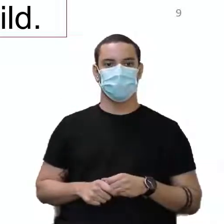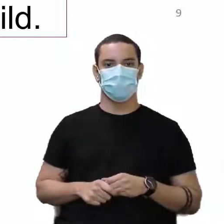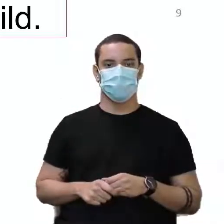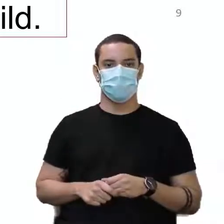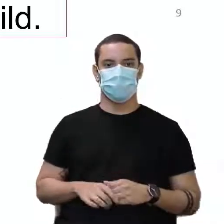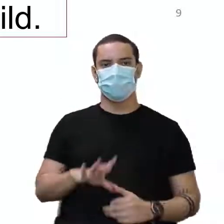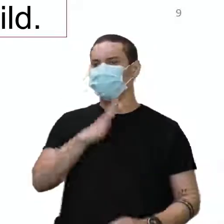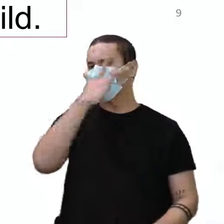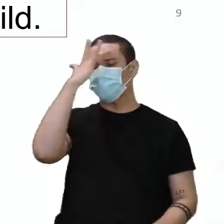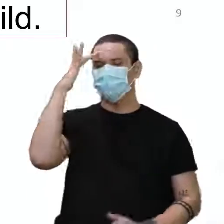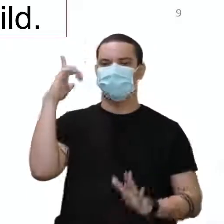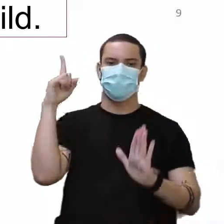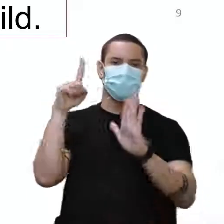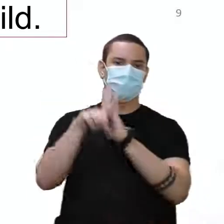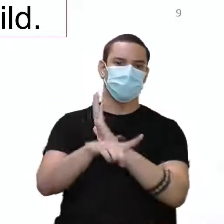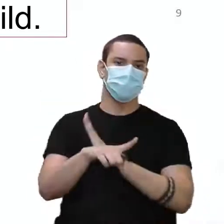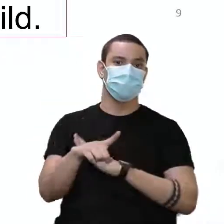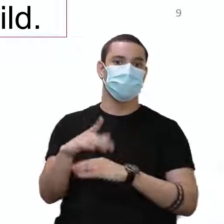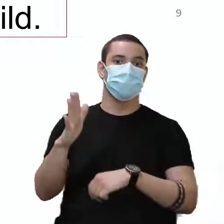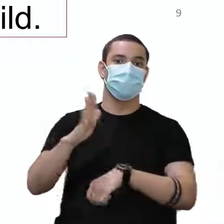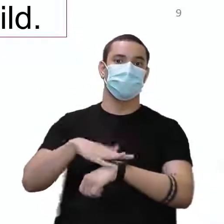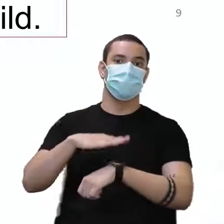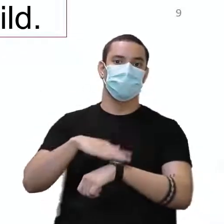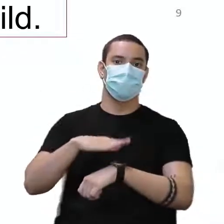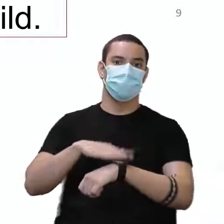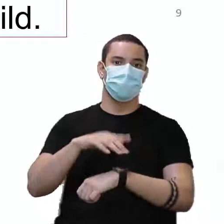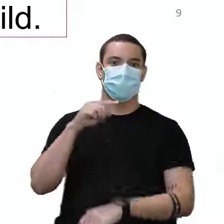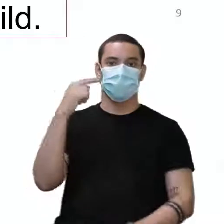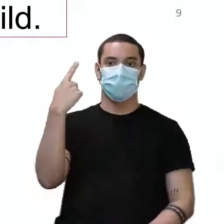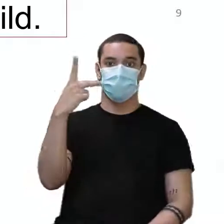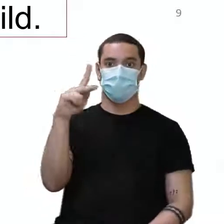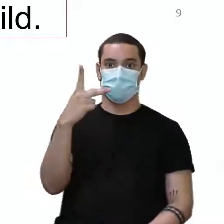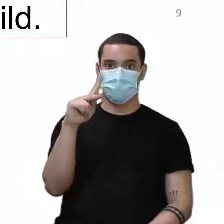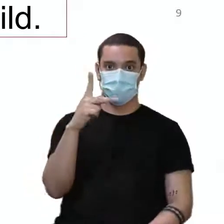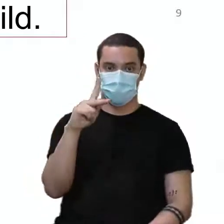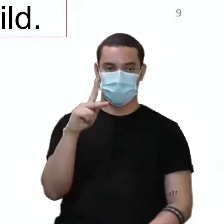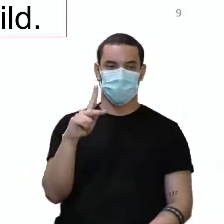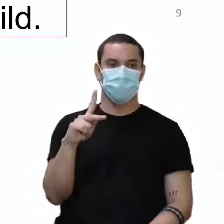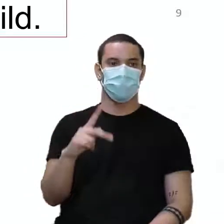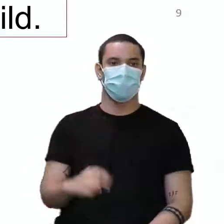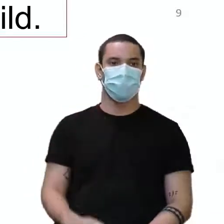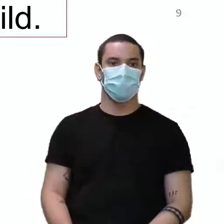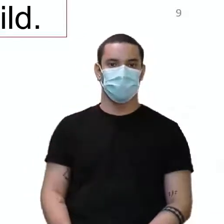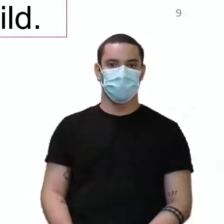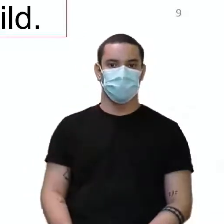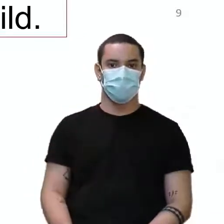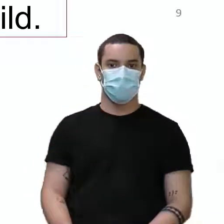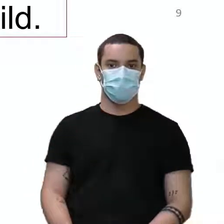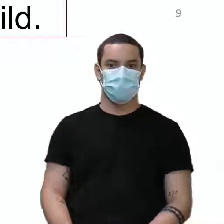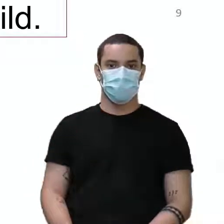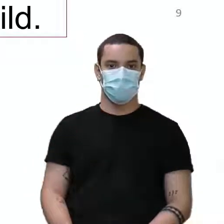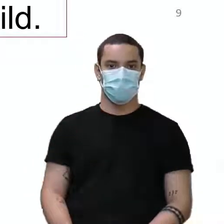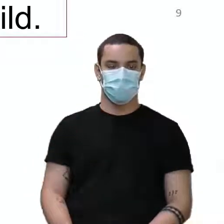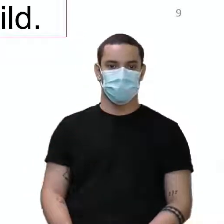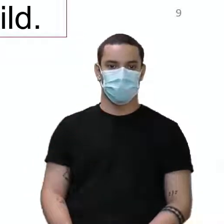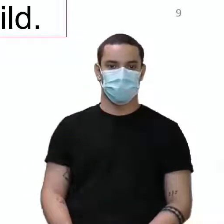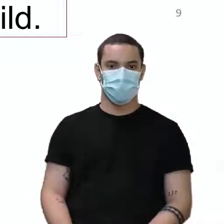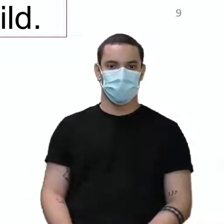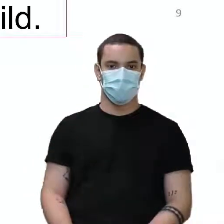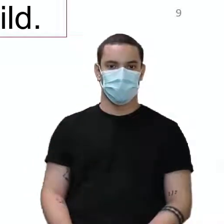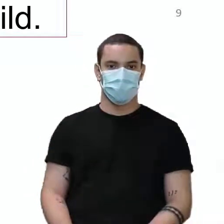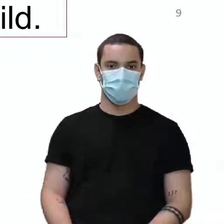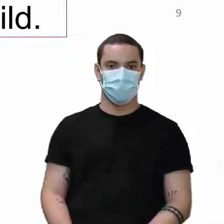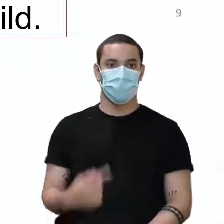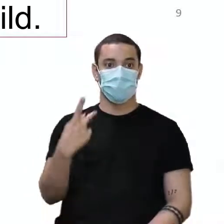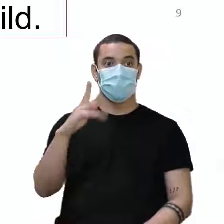pessoa pergunta, há quanto tempo, how long, há quanto tempo have you lived here?